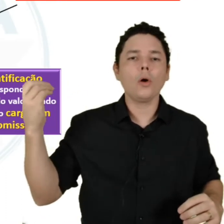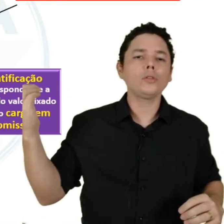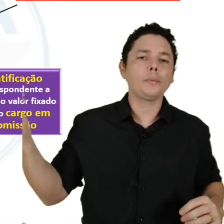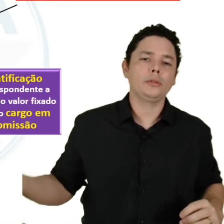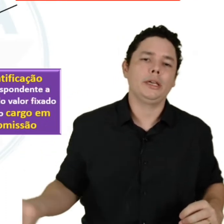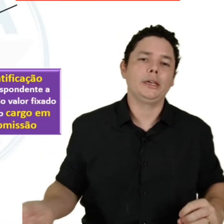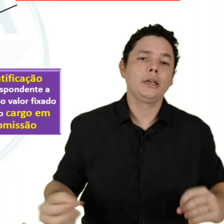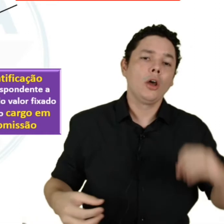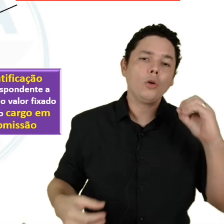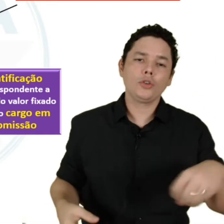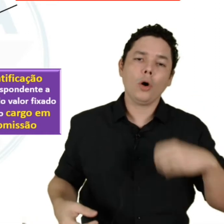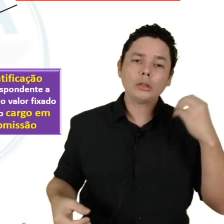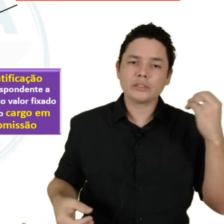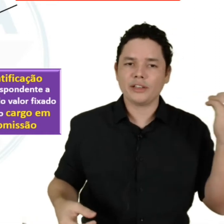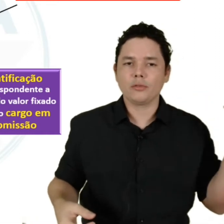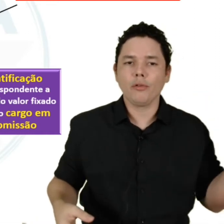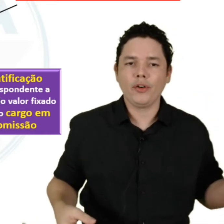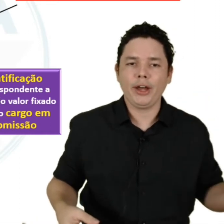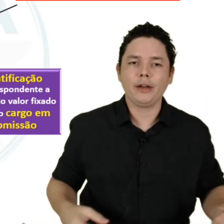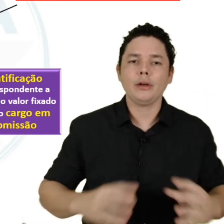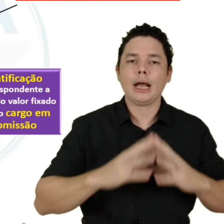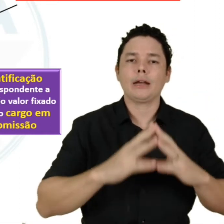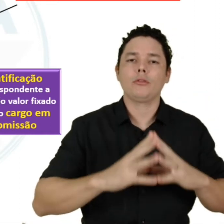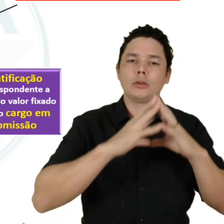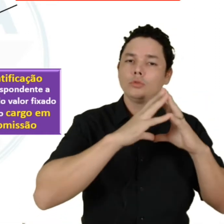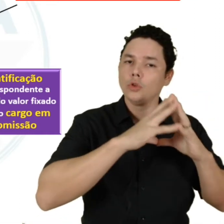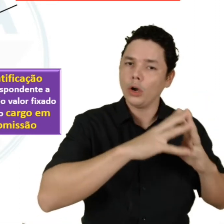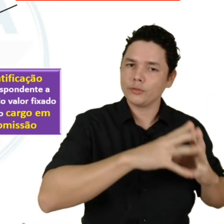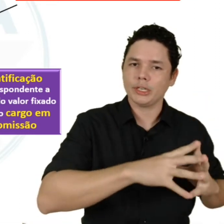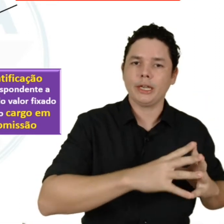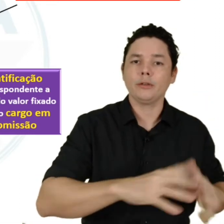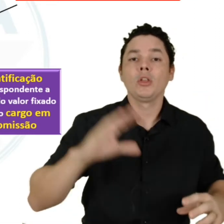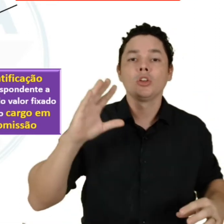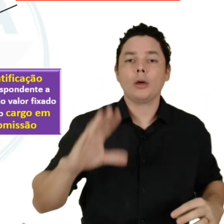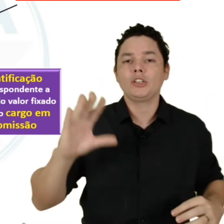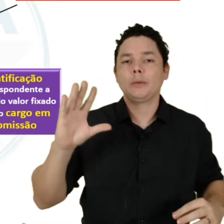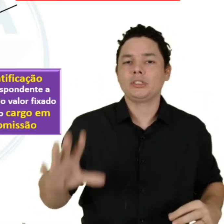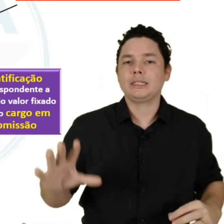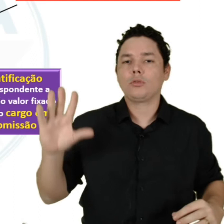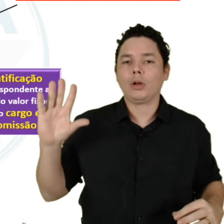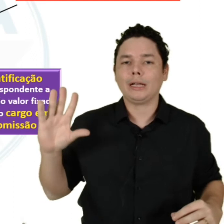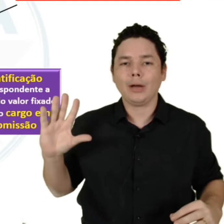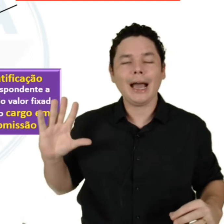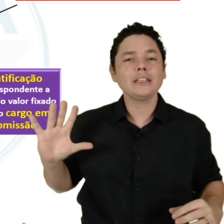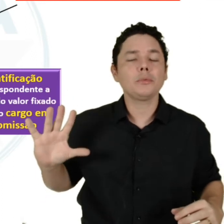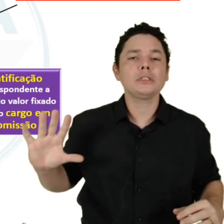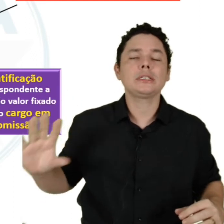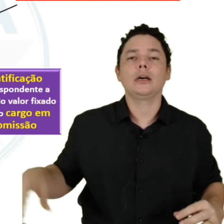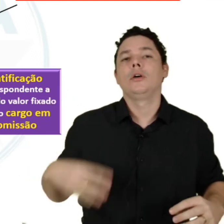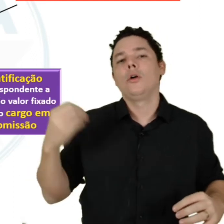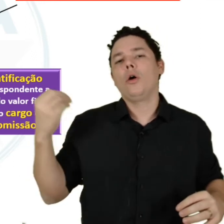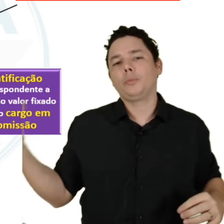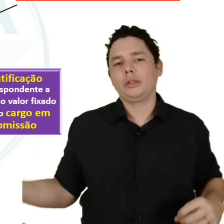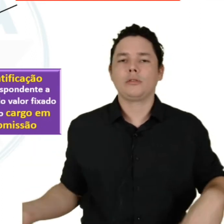de outro poder ou de outra esfera de governo a cargo de comissão no Rio de Janeiro somente após ter sido colocado à